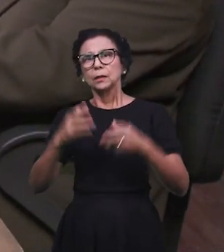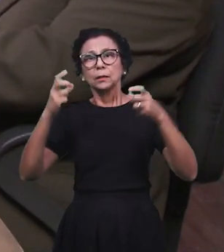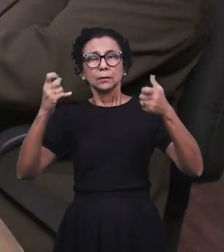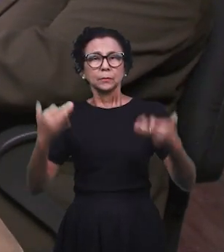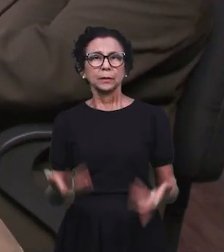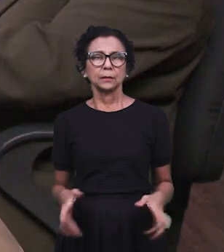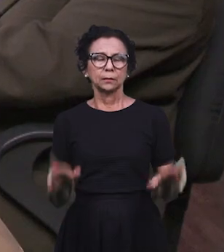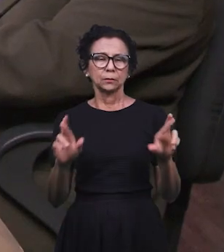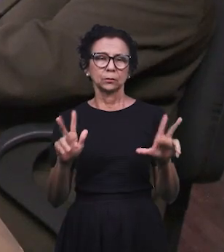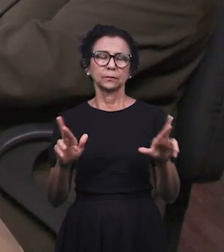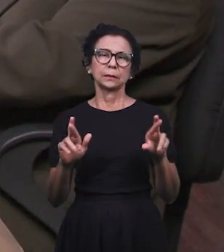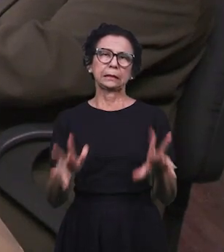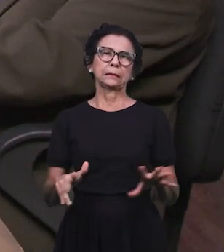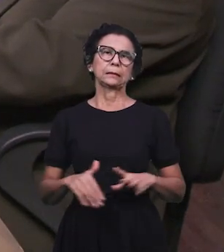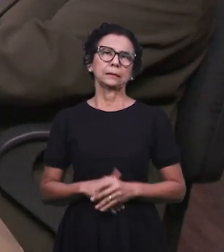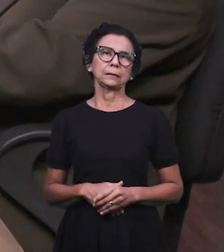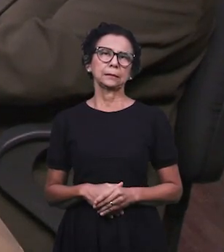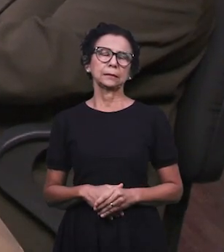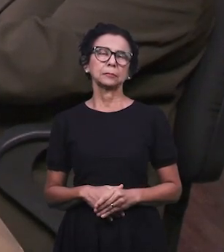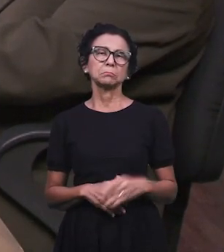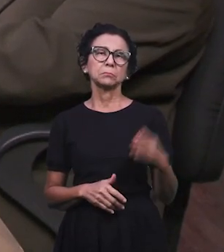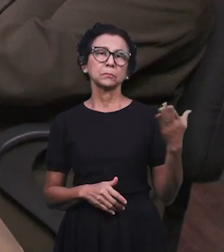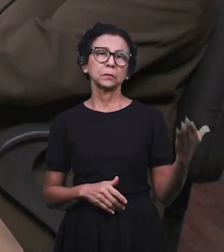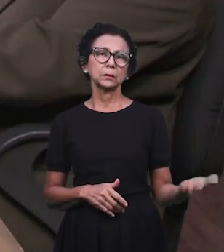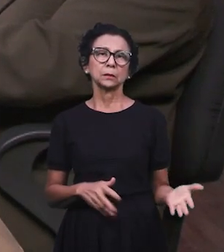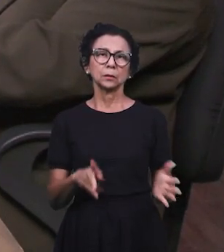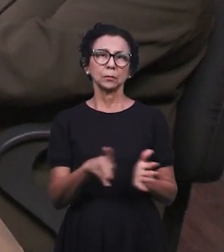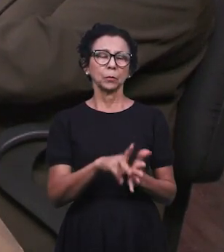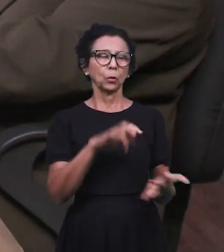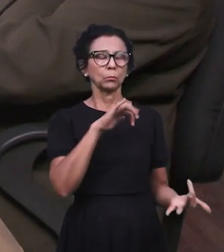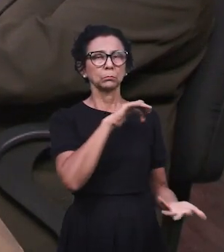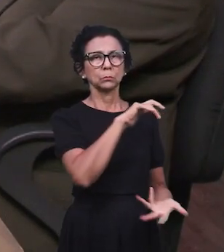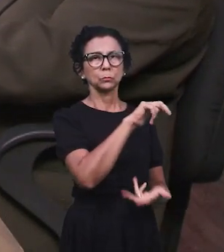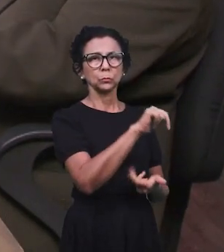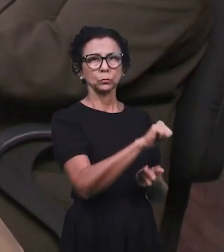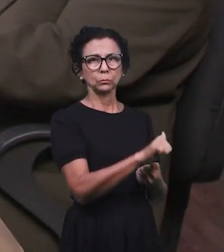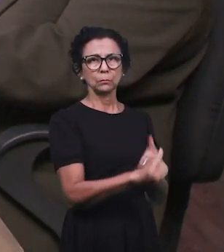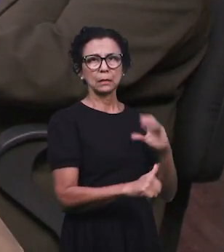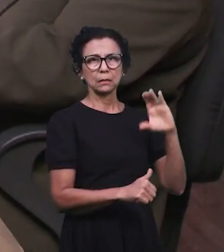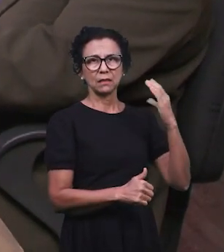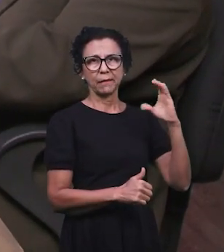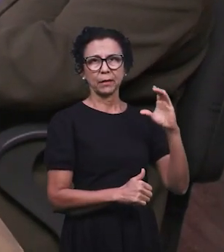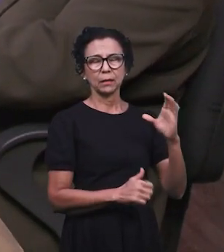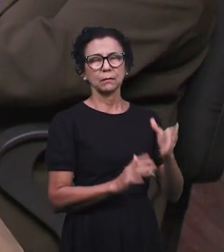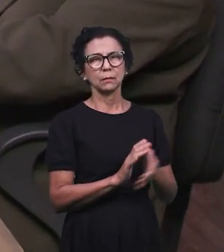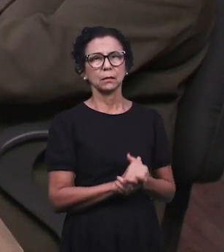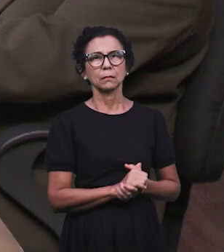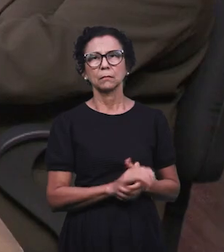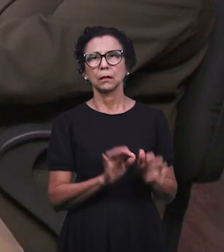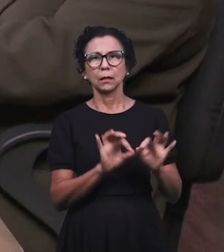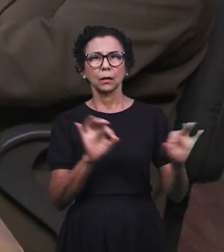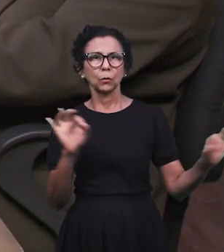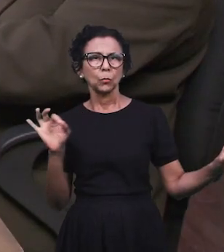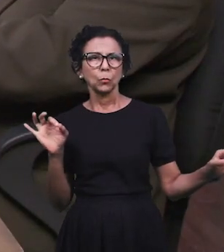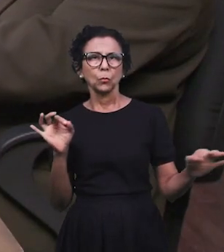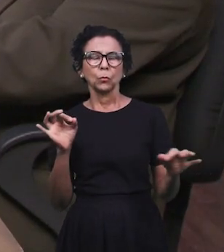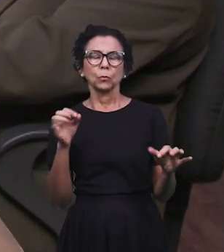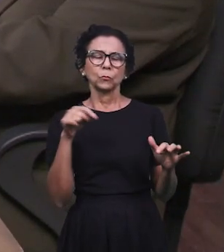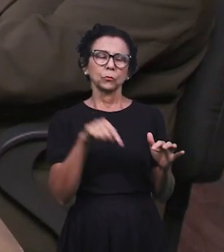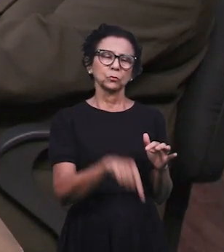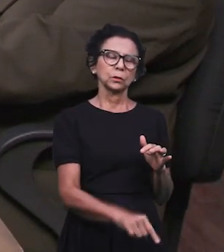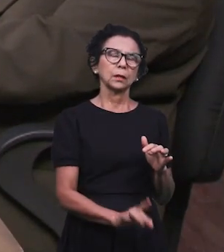diferença entre ciência e fé. A ciência, ela faz parte dessas medidas, desse universo, entre